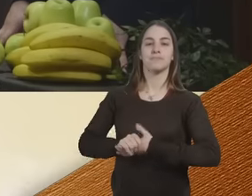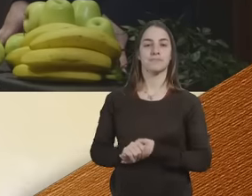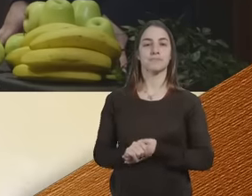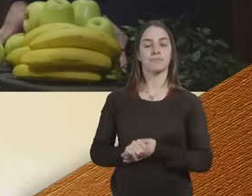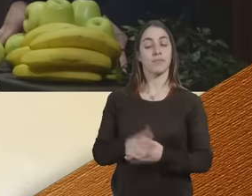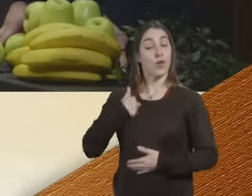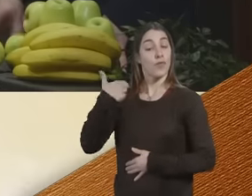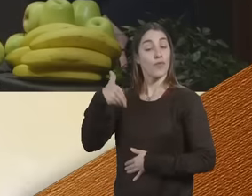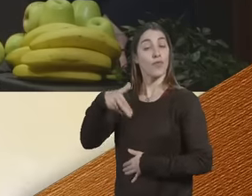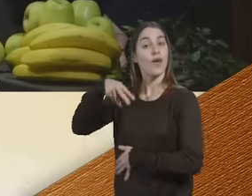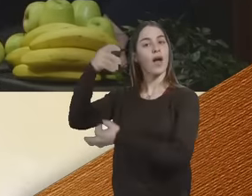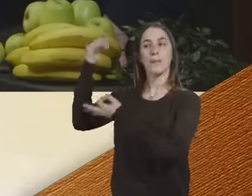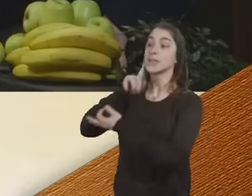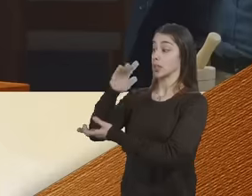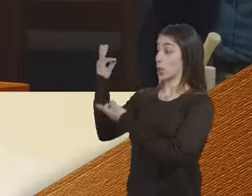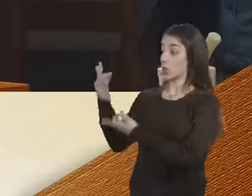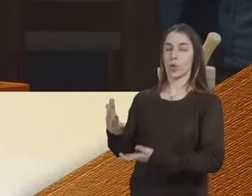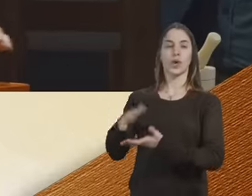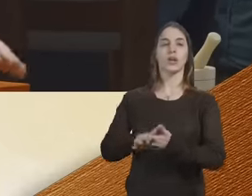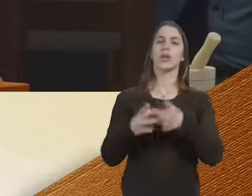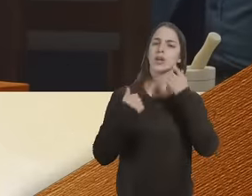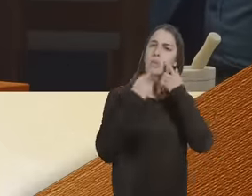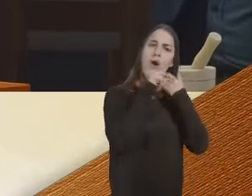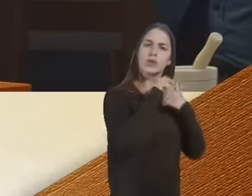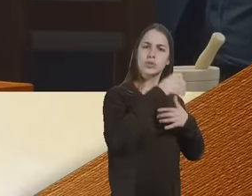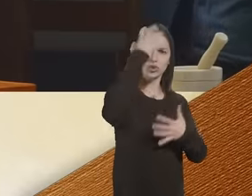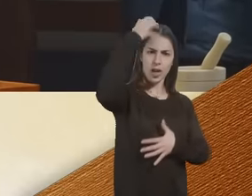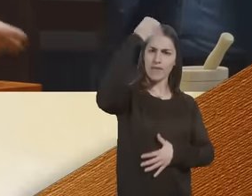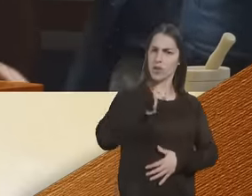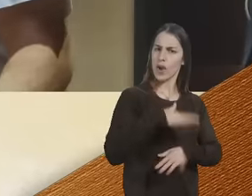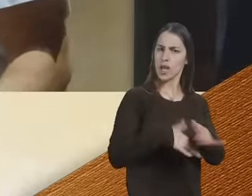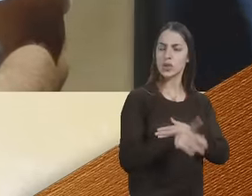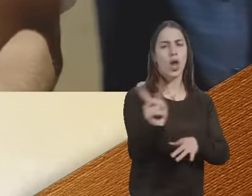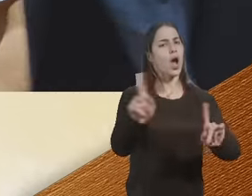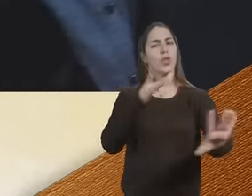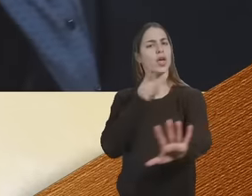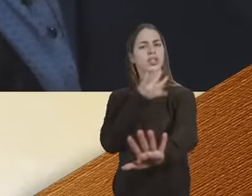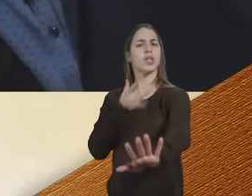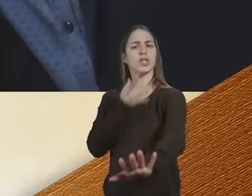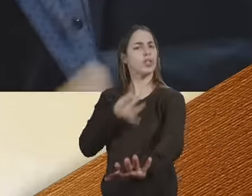Vou dar aqui à nossa apresentadora. Oh, chefe, eu posso fazer isso? Não, deixa estar.